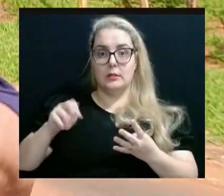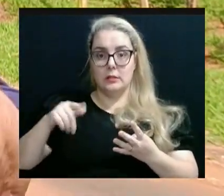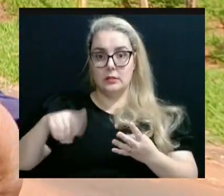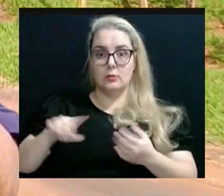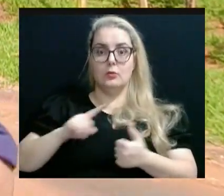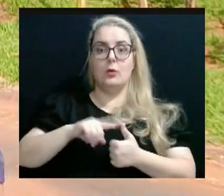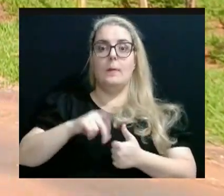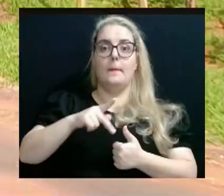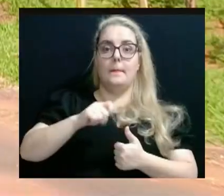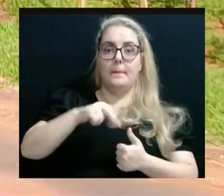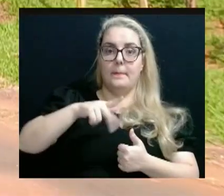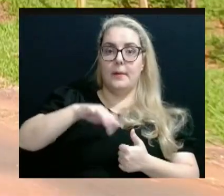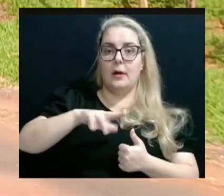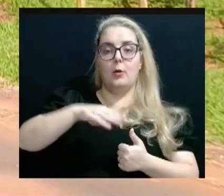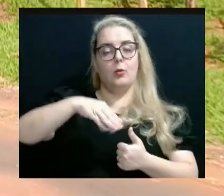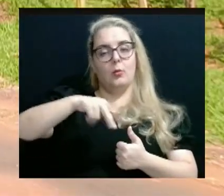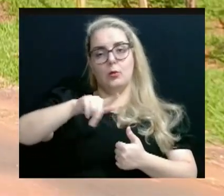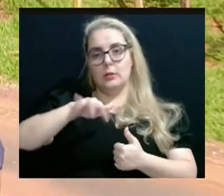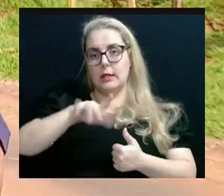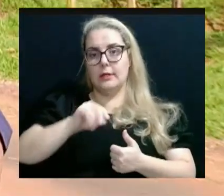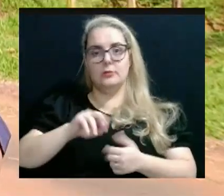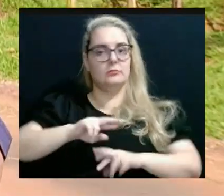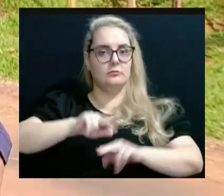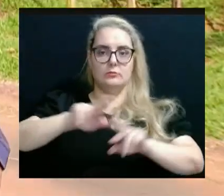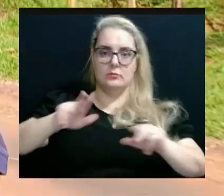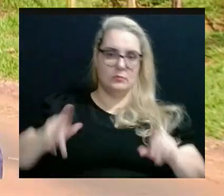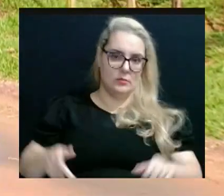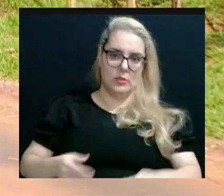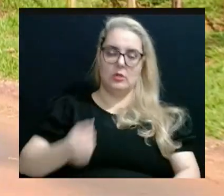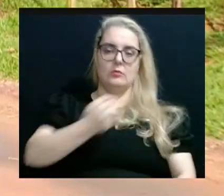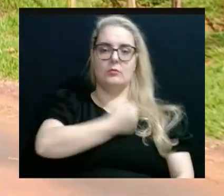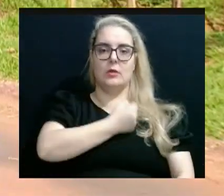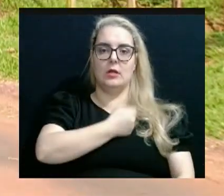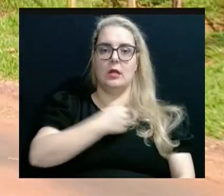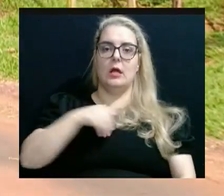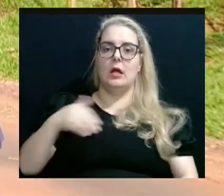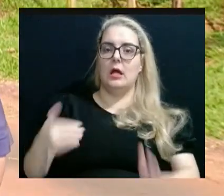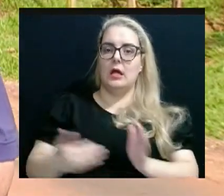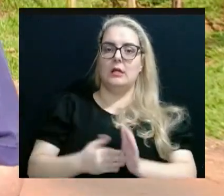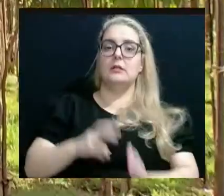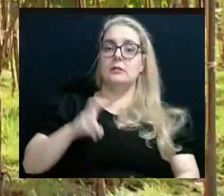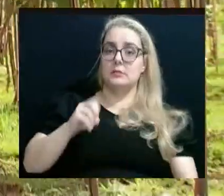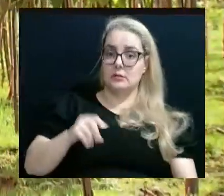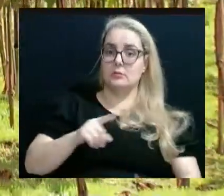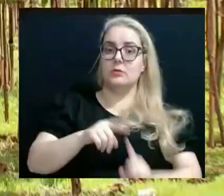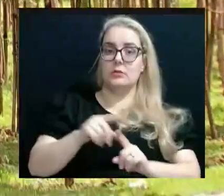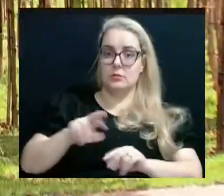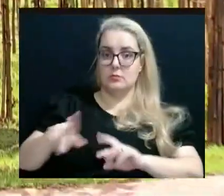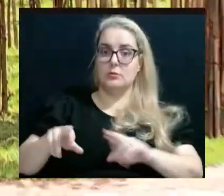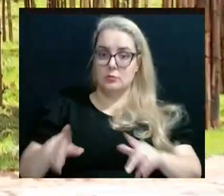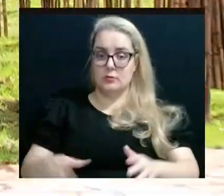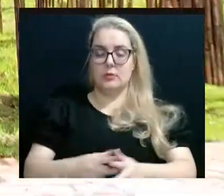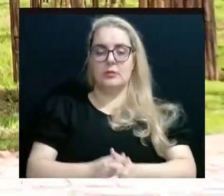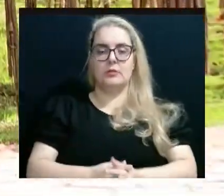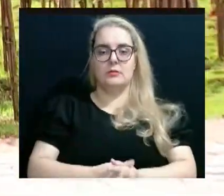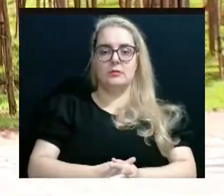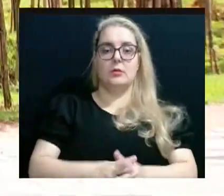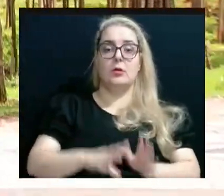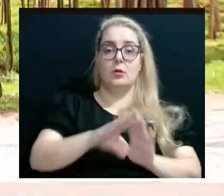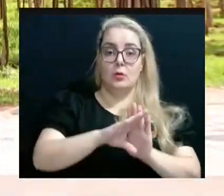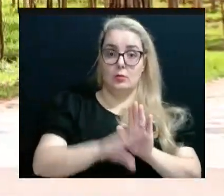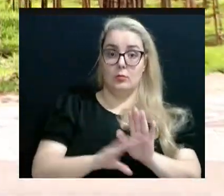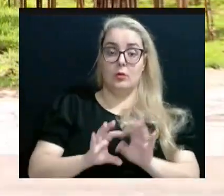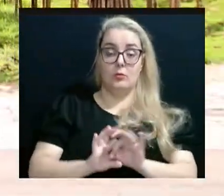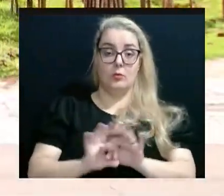palmulato, entre um número aí que chega a 50 espécies diferentes. O programa permite que